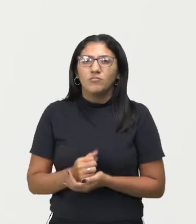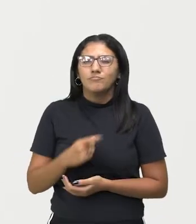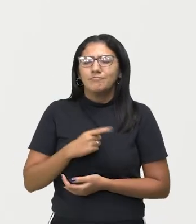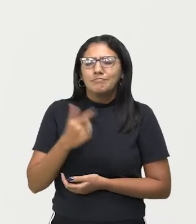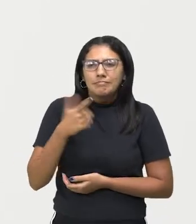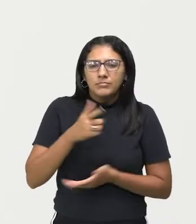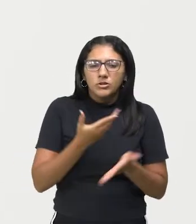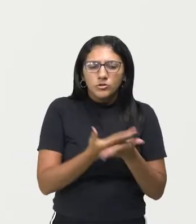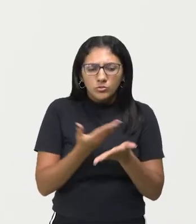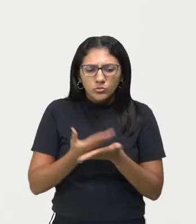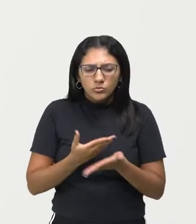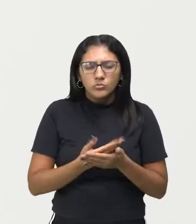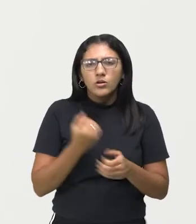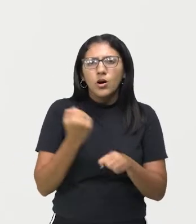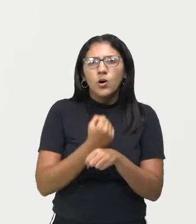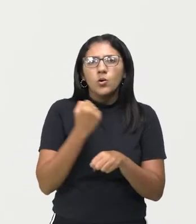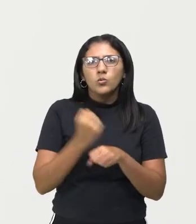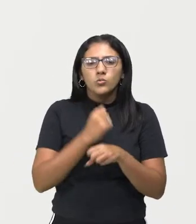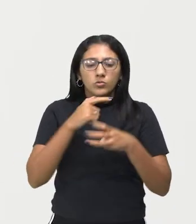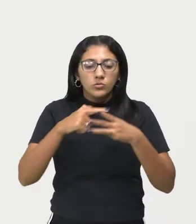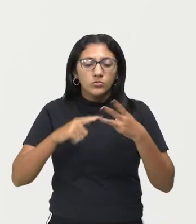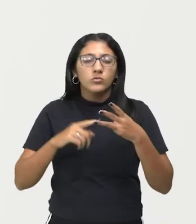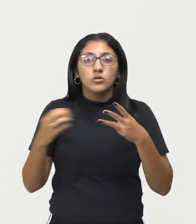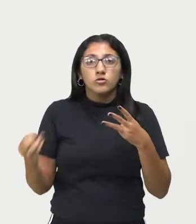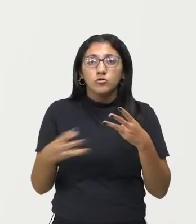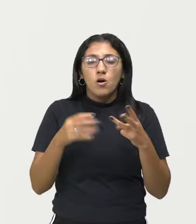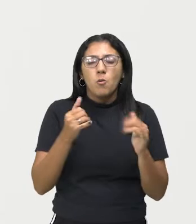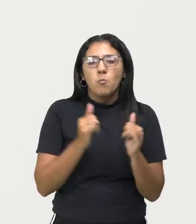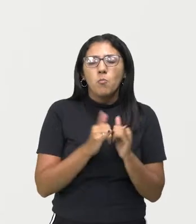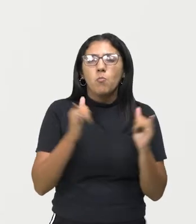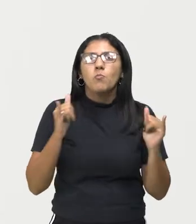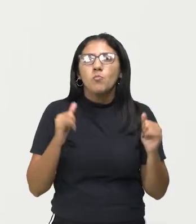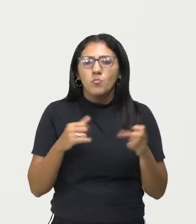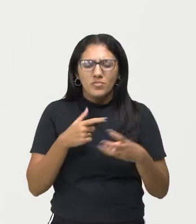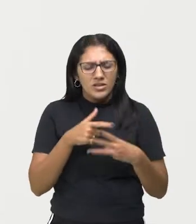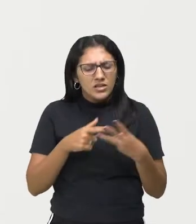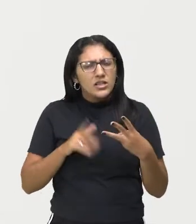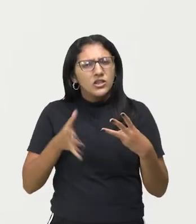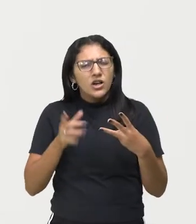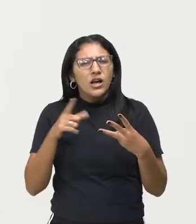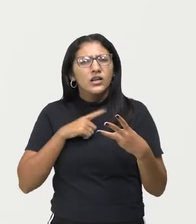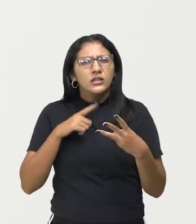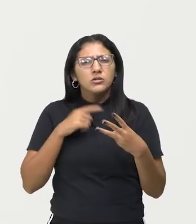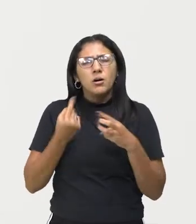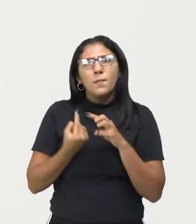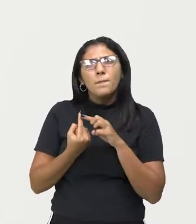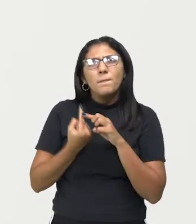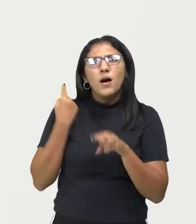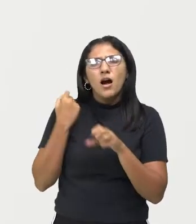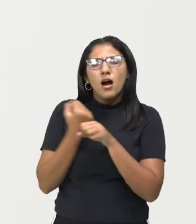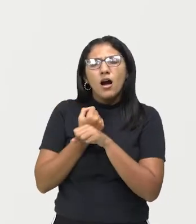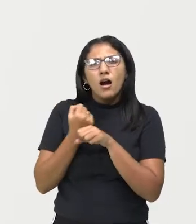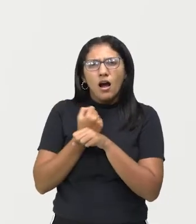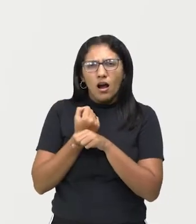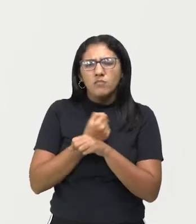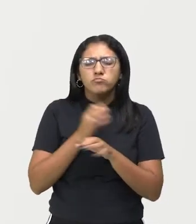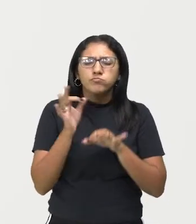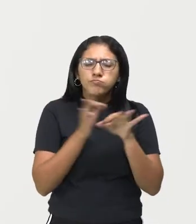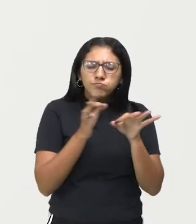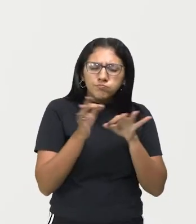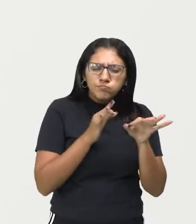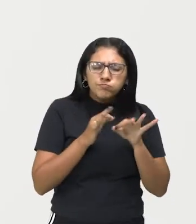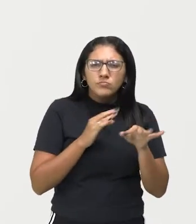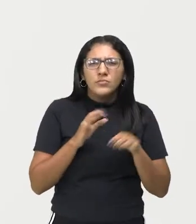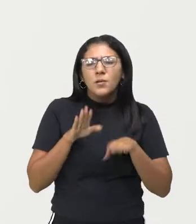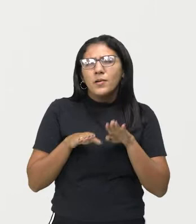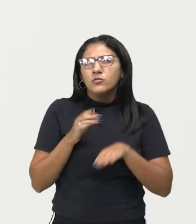a construção de mais 3 usinas. Essas 3 usinas já estavam em planejamento há muito tempo, mais ou menos